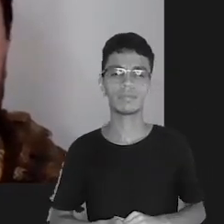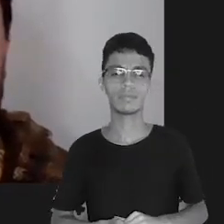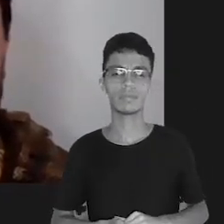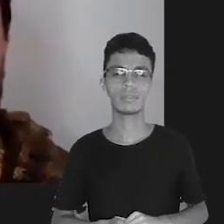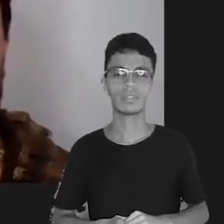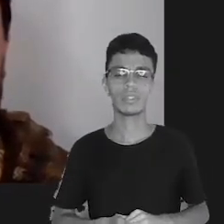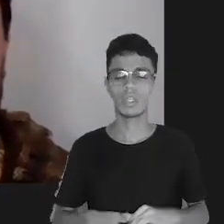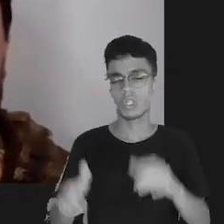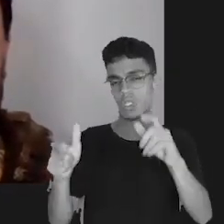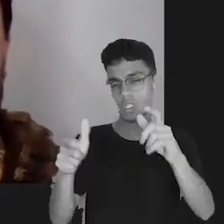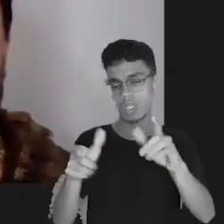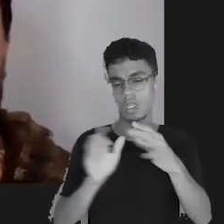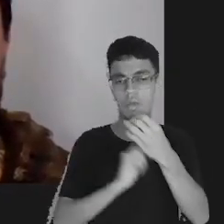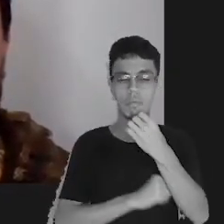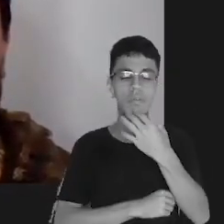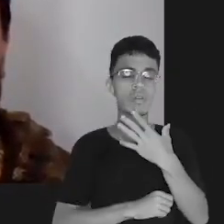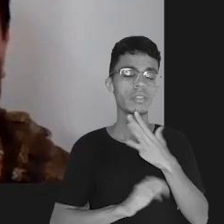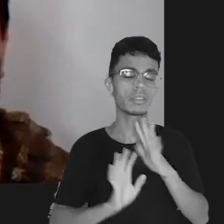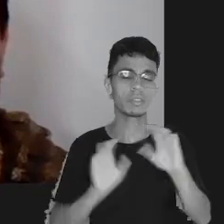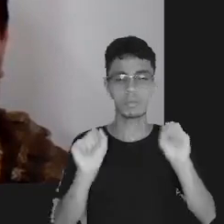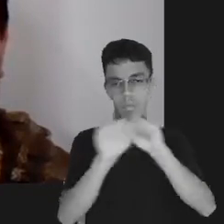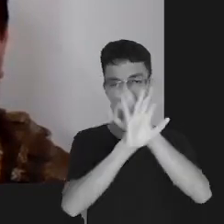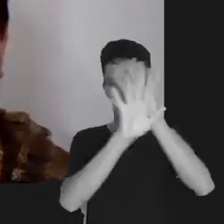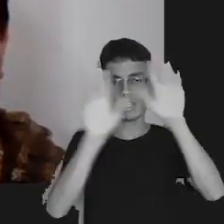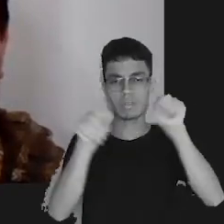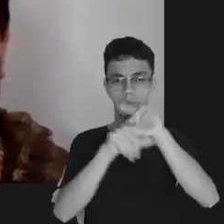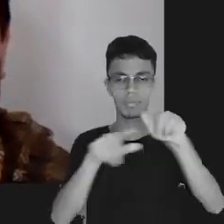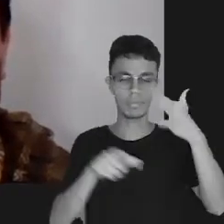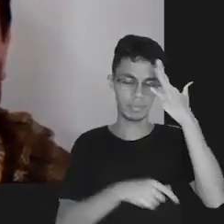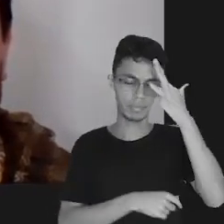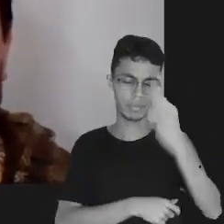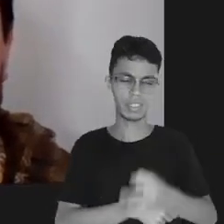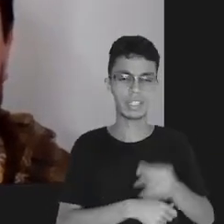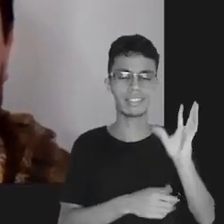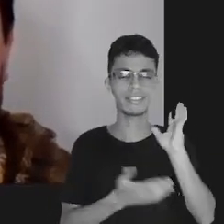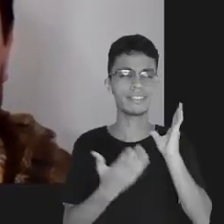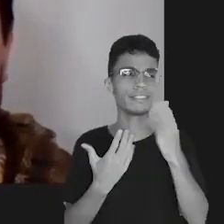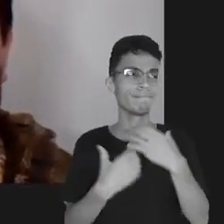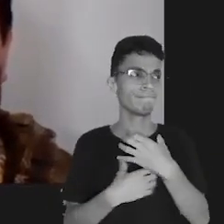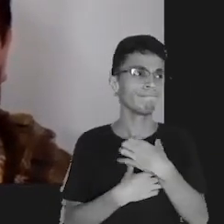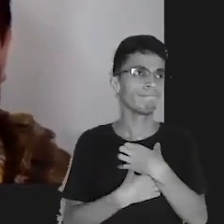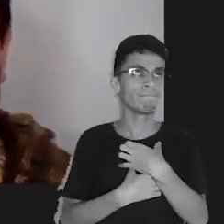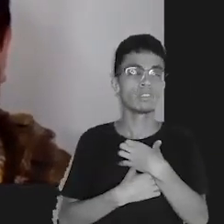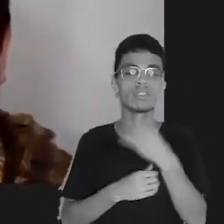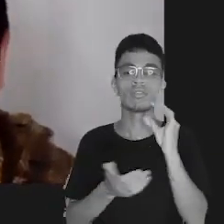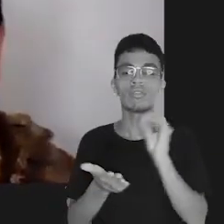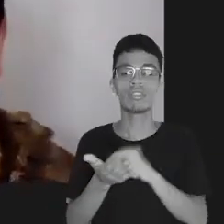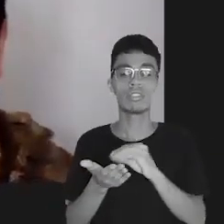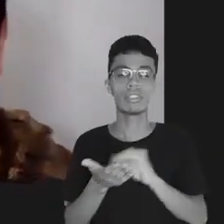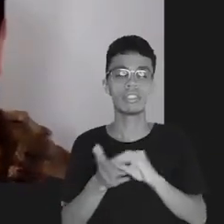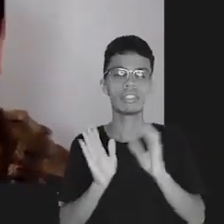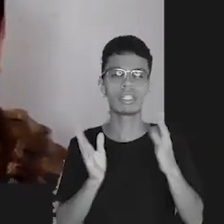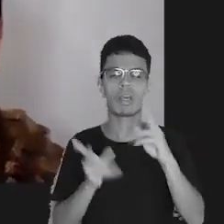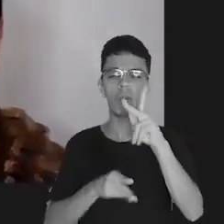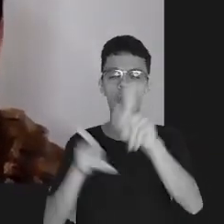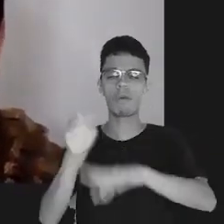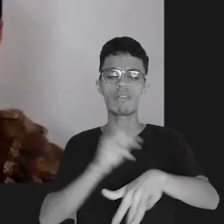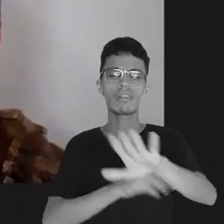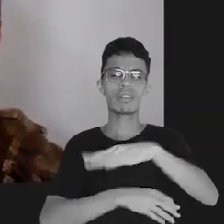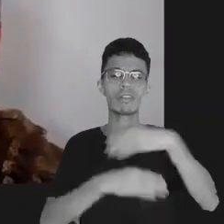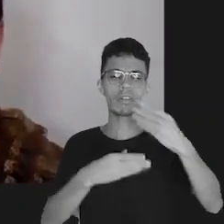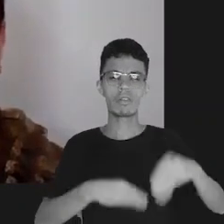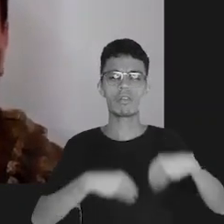Eu quero dizer, para ser bem claro, aliás, o que me falta sempre, dar ao povo